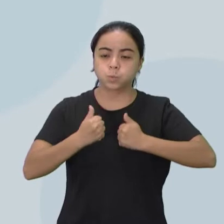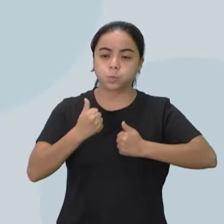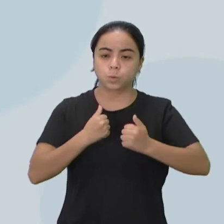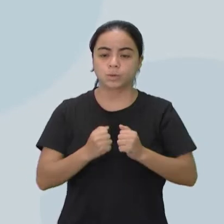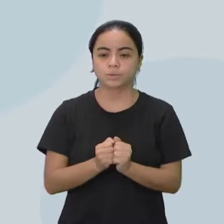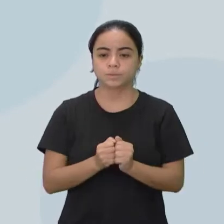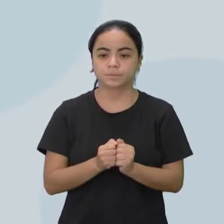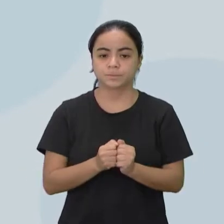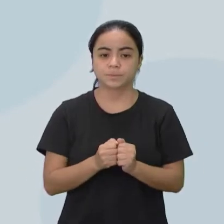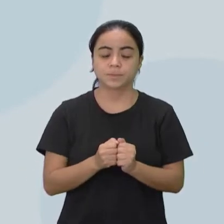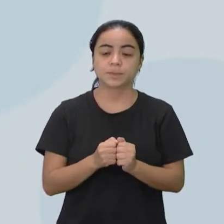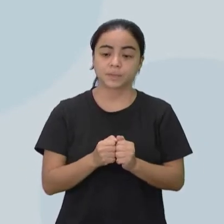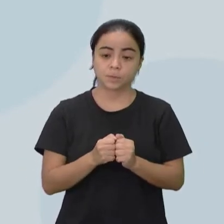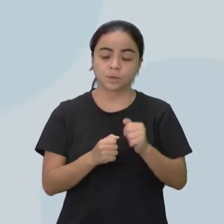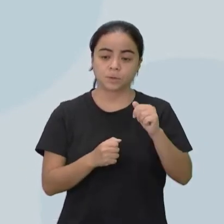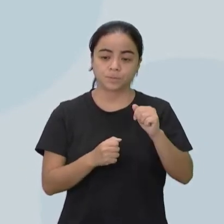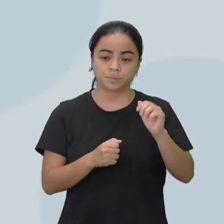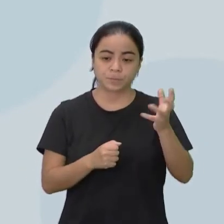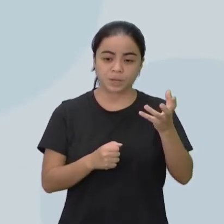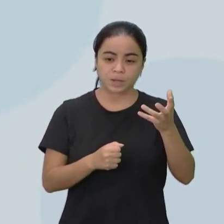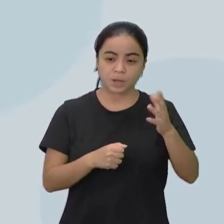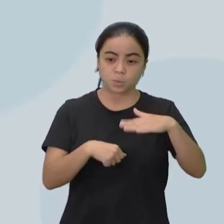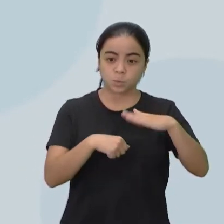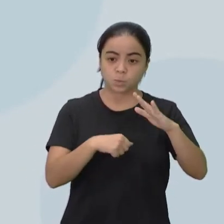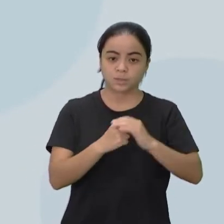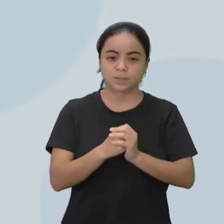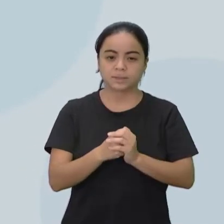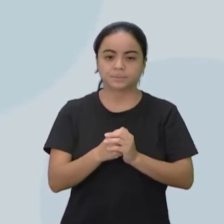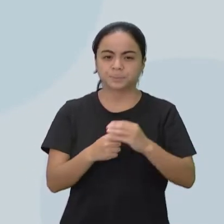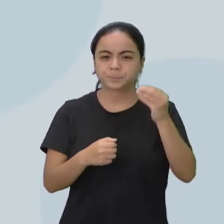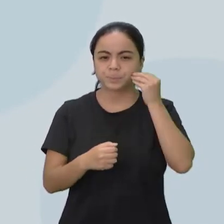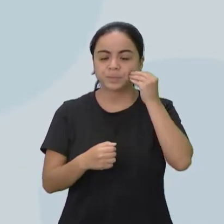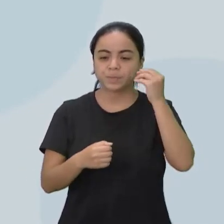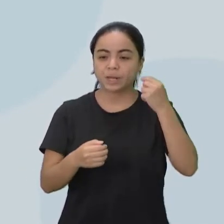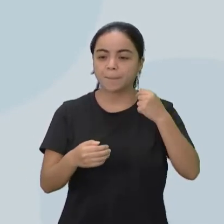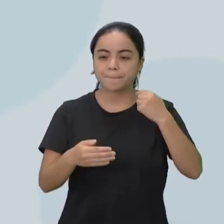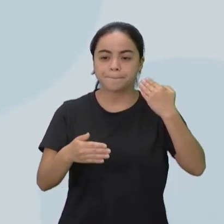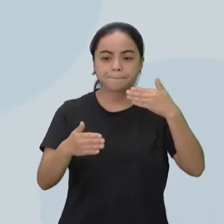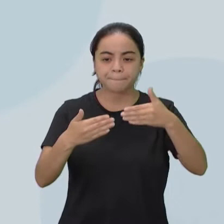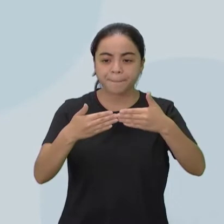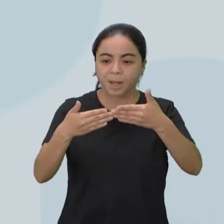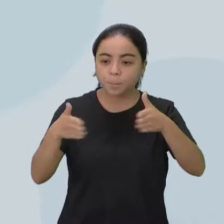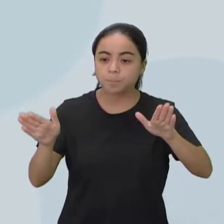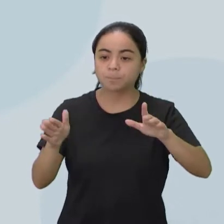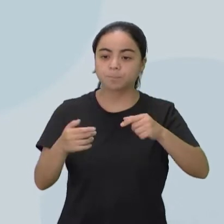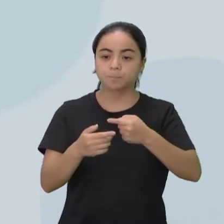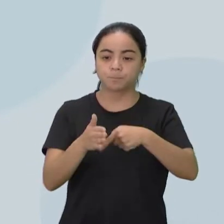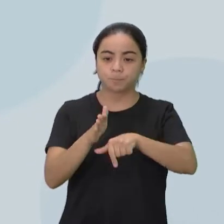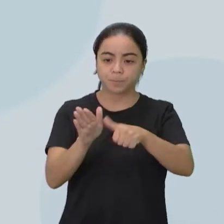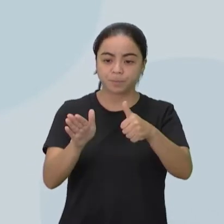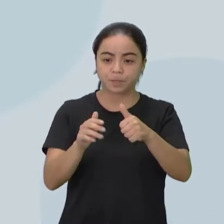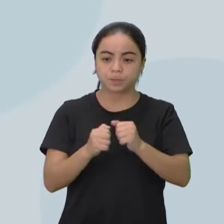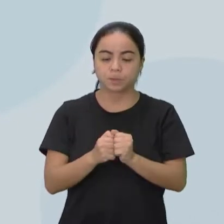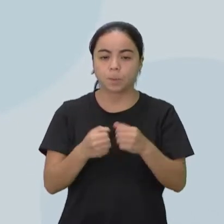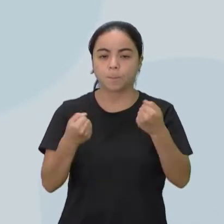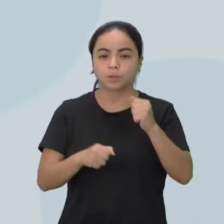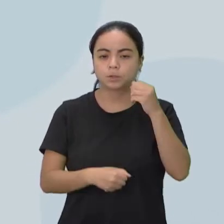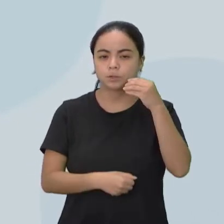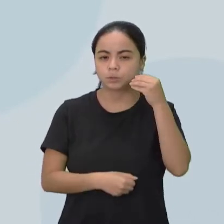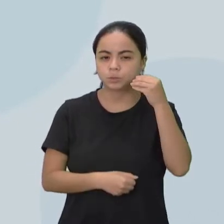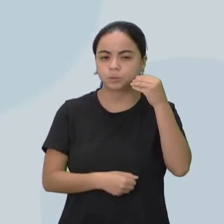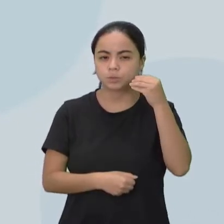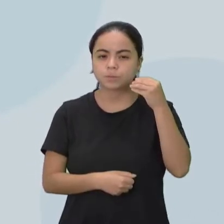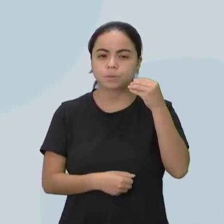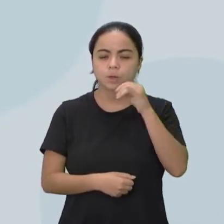nós vamos tratar disso, tá? Para concluir a prova e tentar ser o primeiro a cruzar a linha de chegada. Podemos usar como exemplo